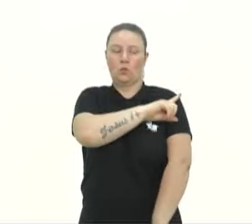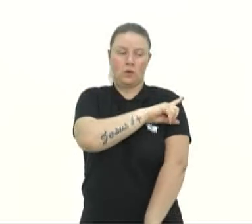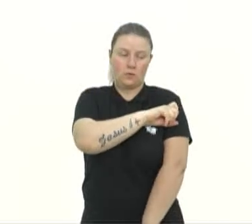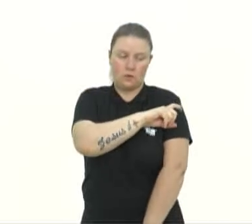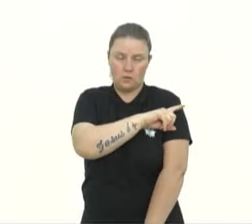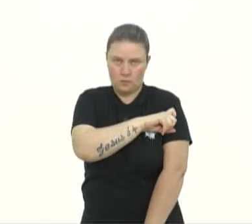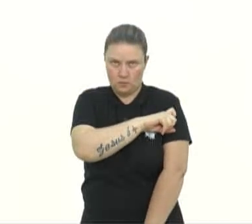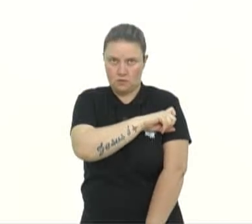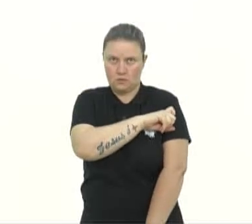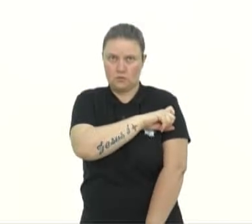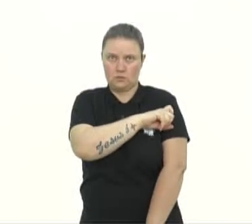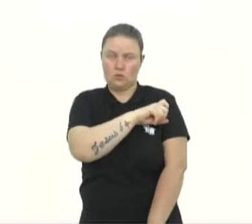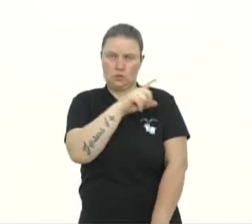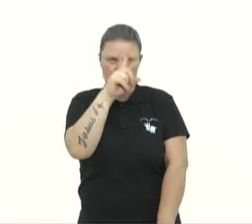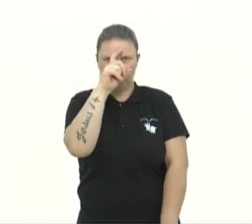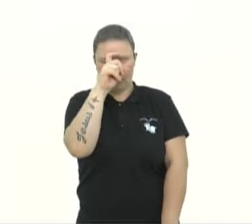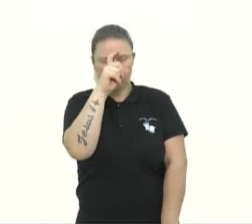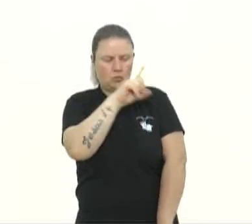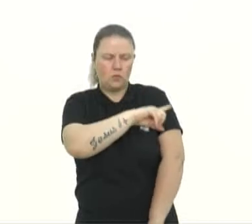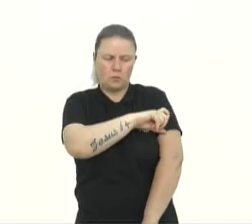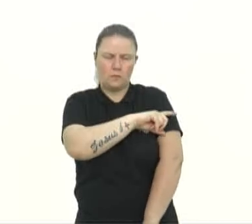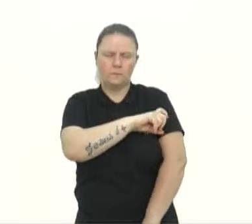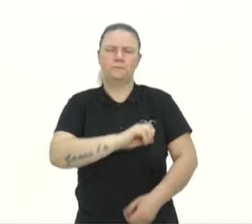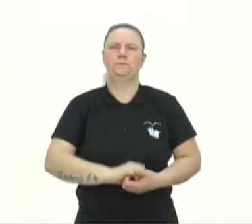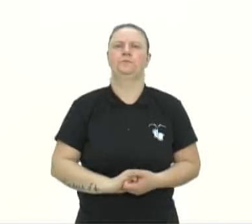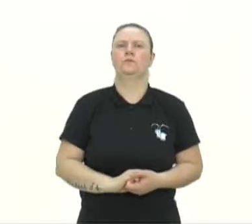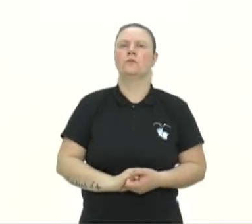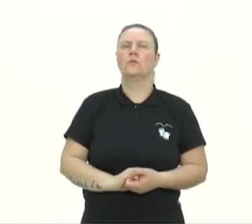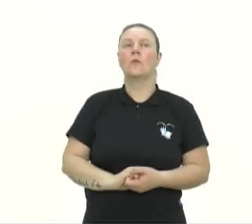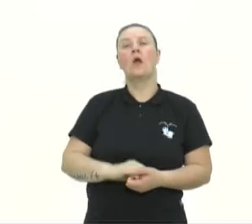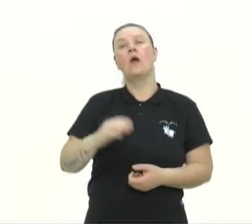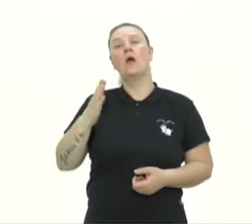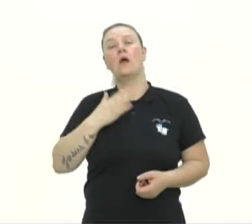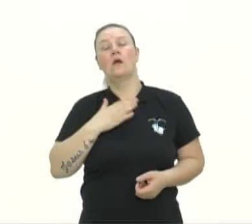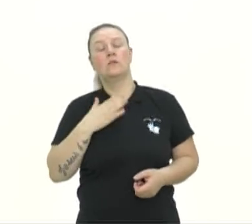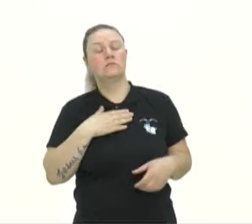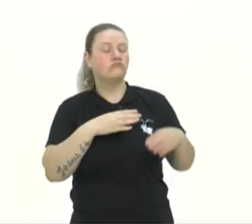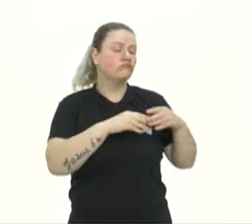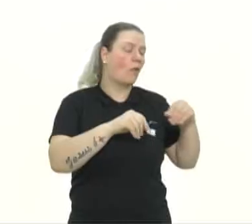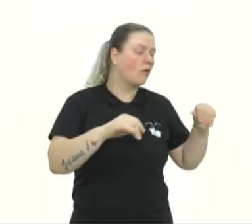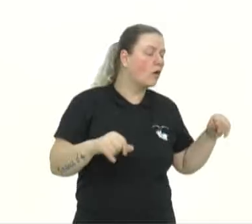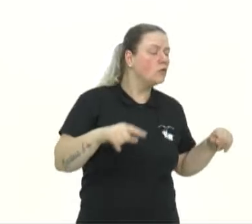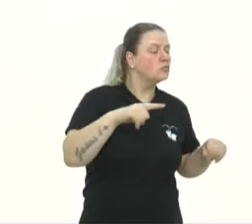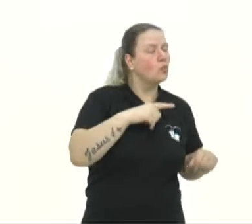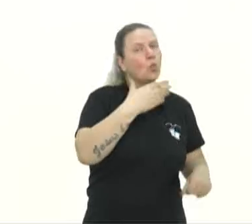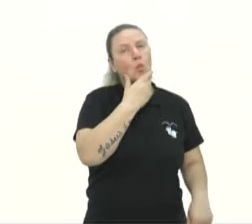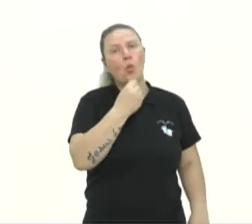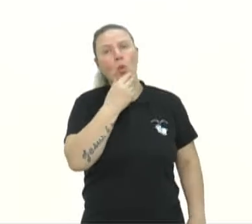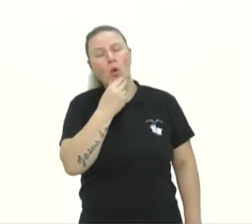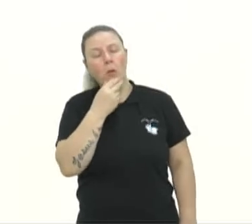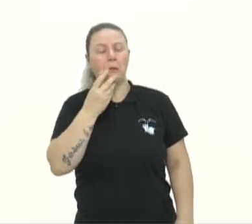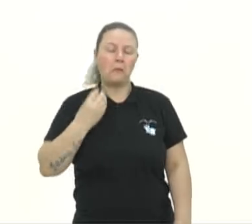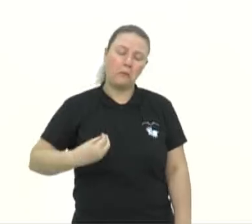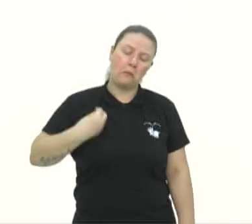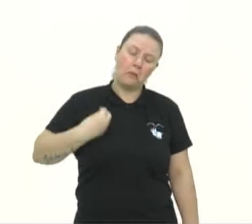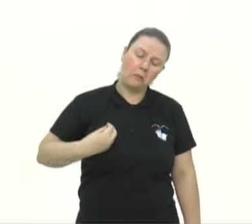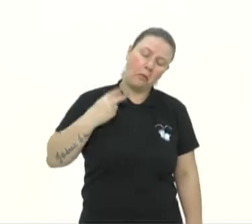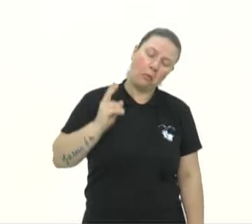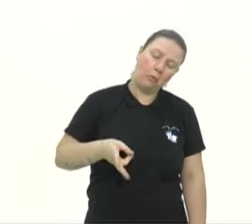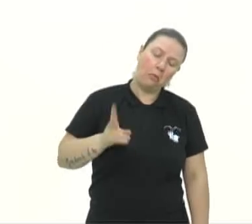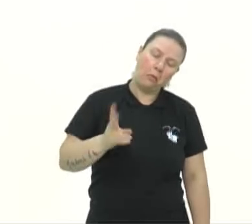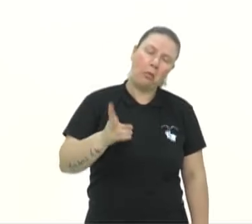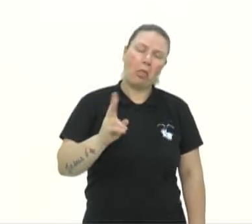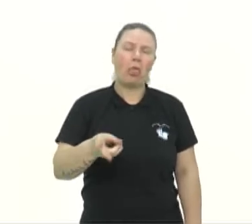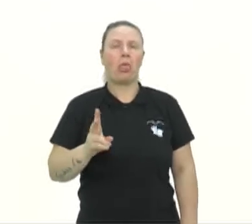acompanha comigo a leitura. Lá na minha terra tinha um caboclo que vivia reclamando de dor na